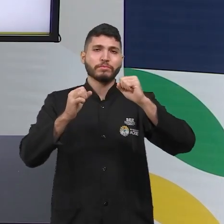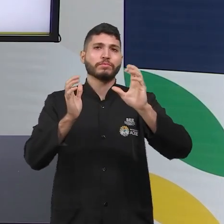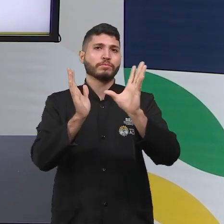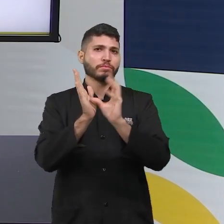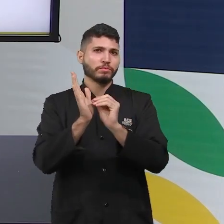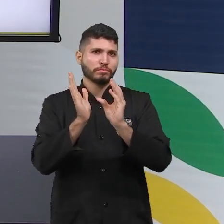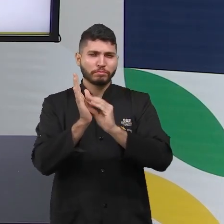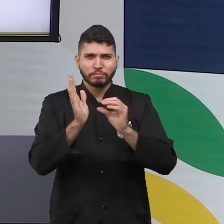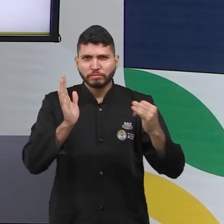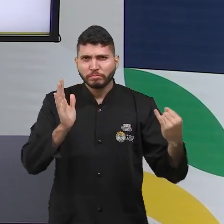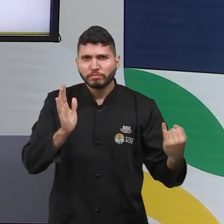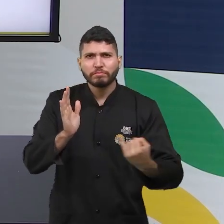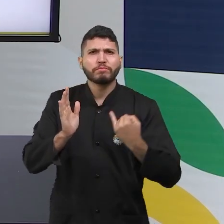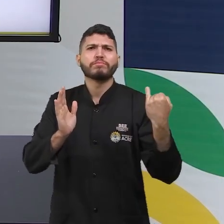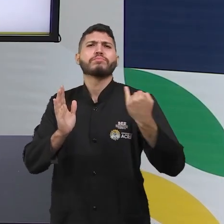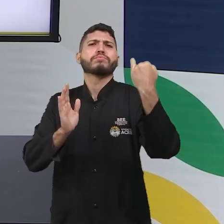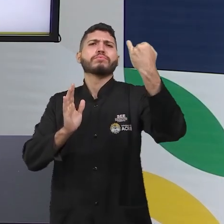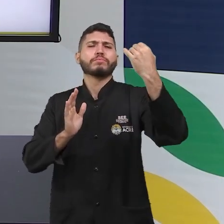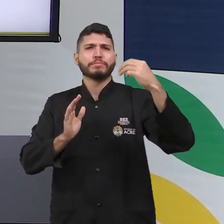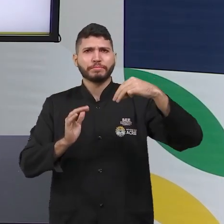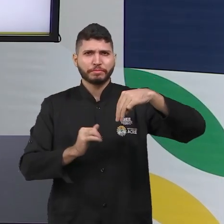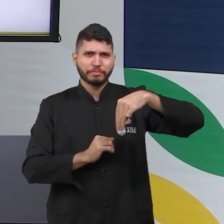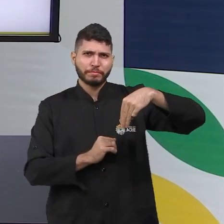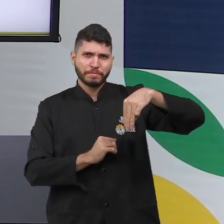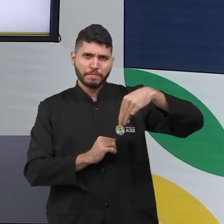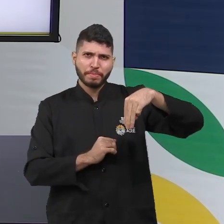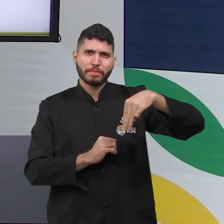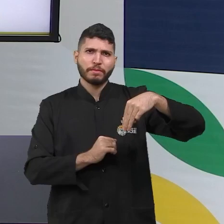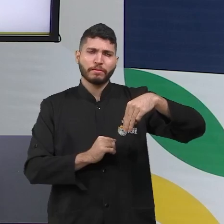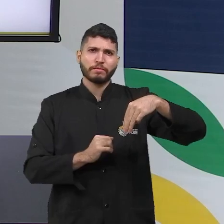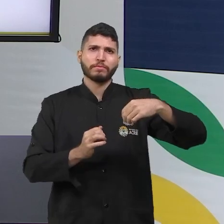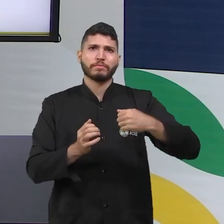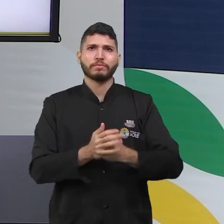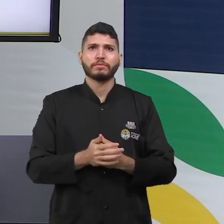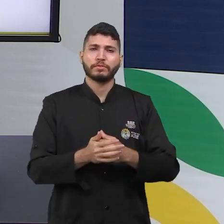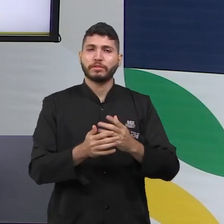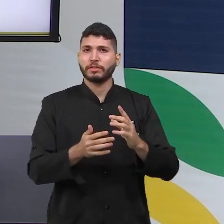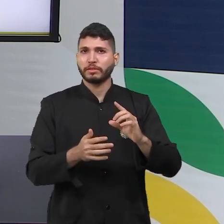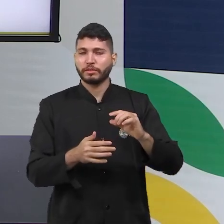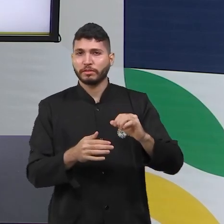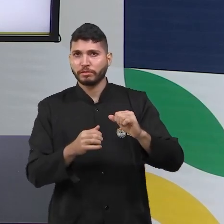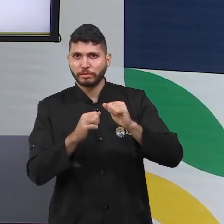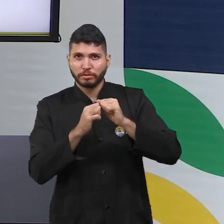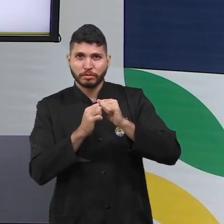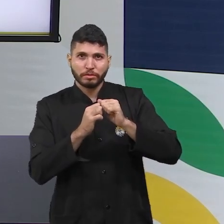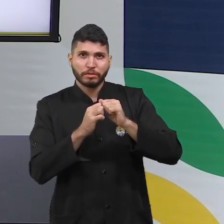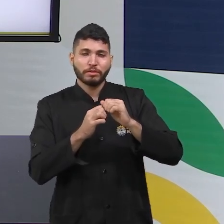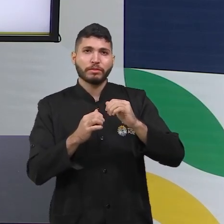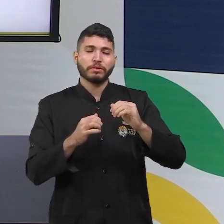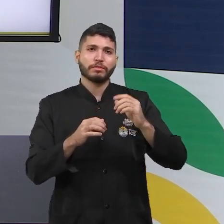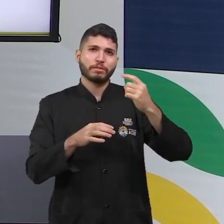conteúdo tão importante da matemática, que abre caminho para outros conteúdos,